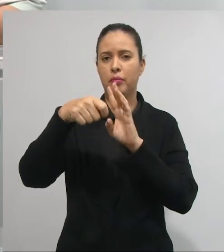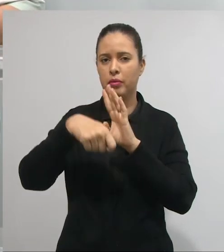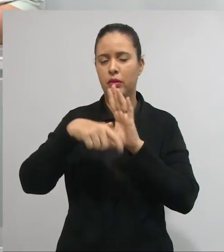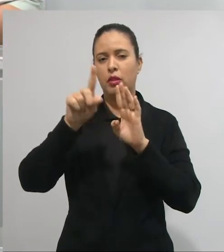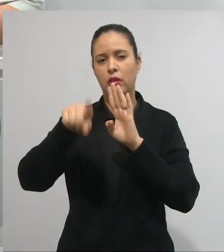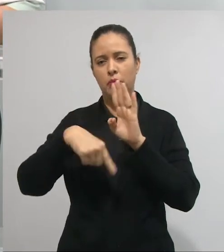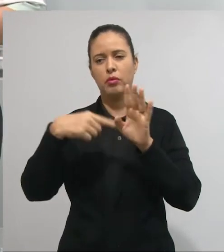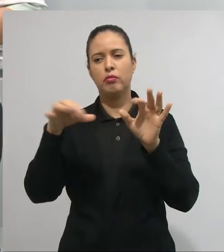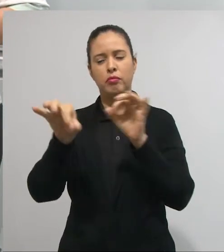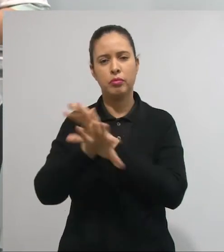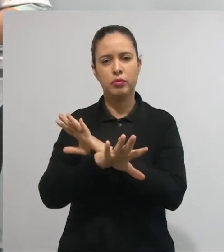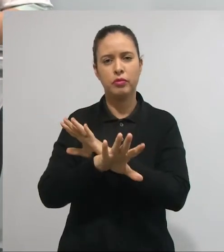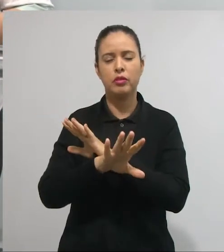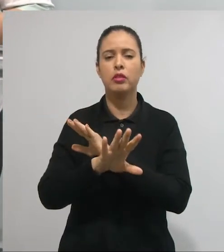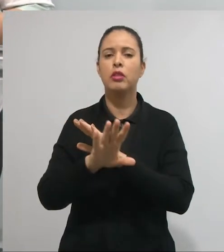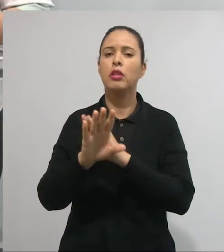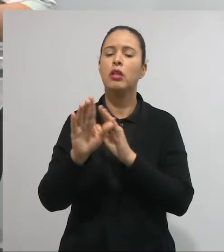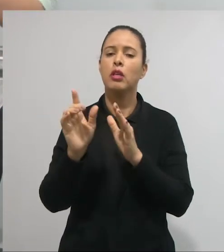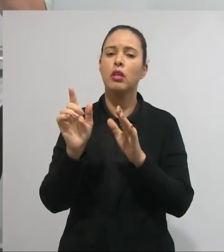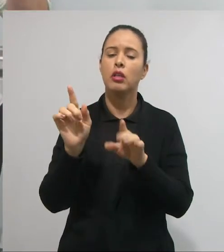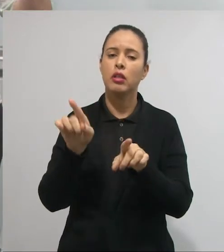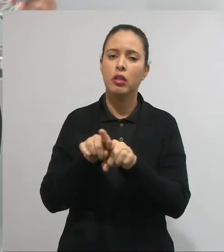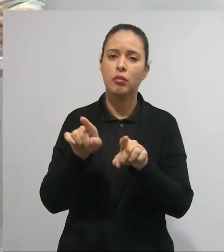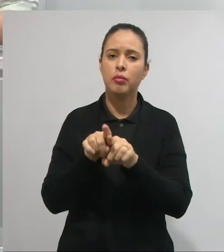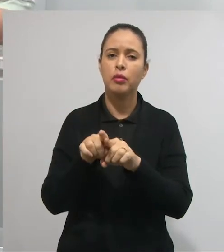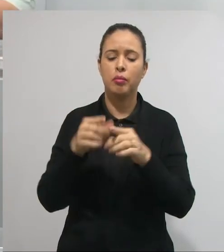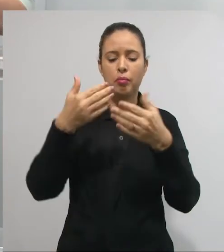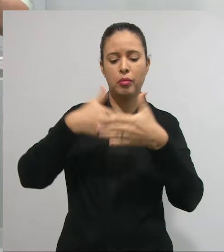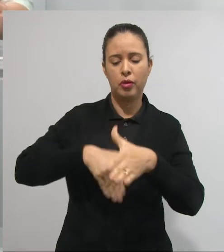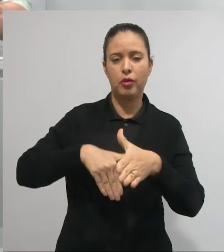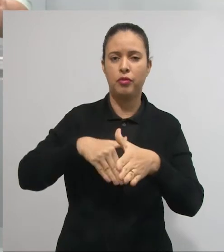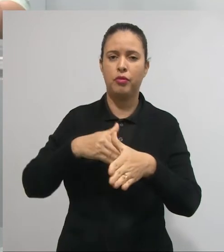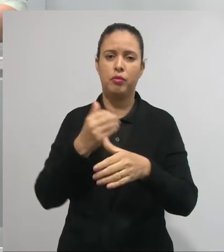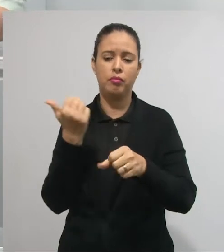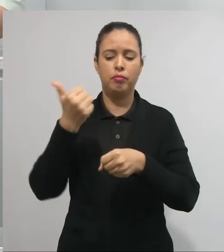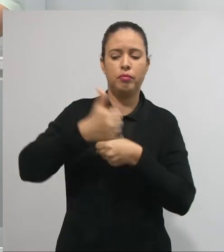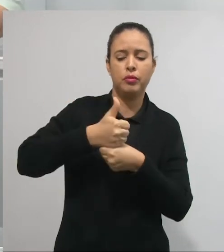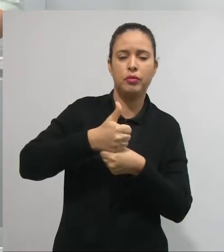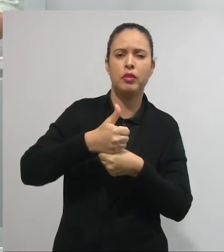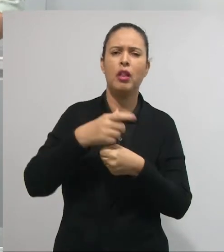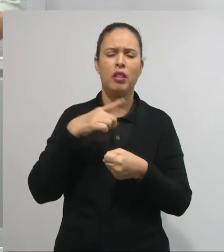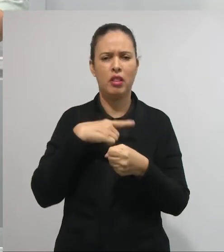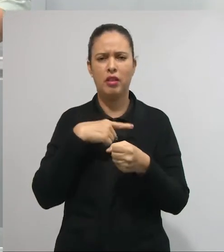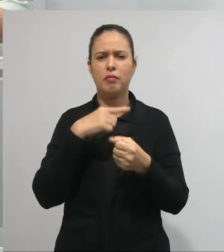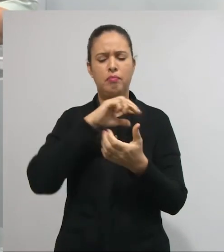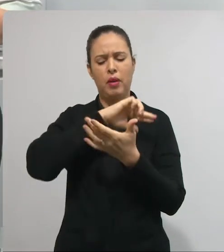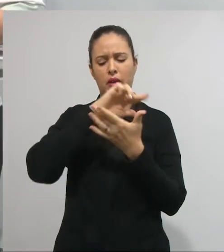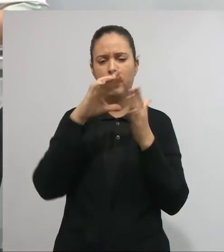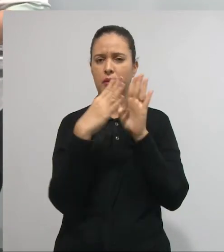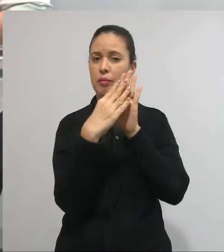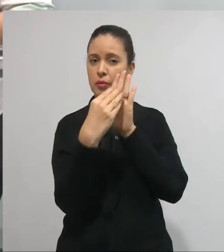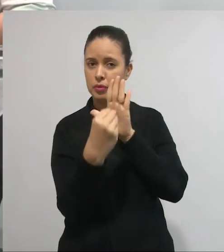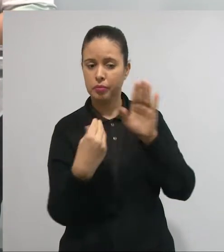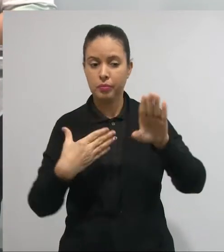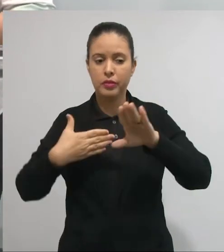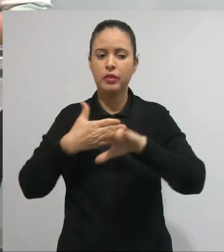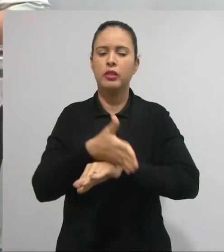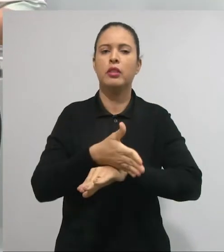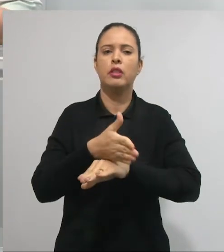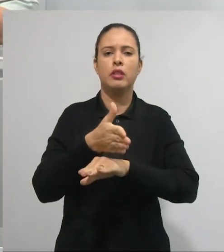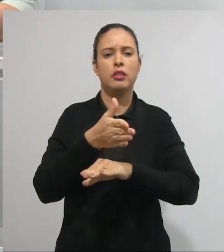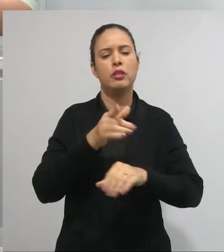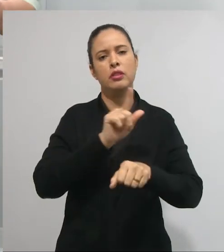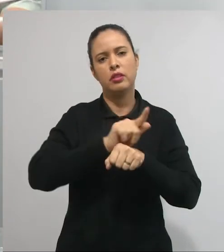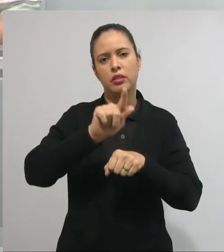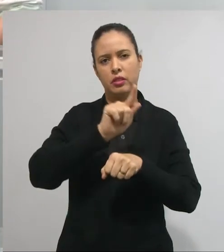fazem concurso para ser substitutos, enfim, existe uma gama de modelos de se ingressar na gestão pública.